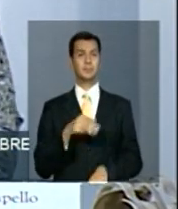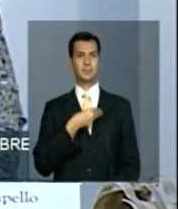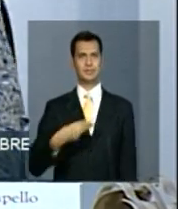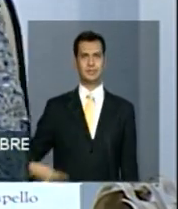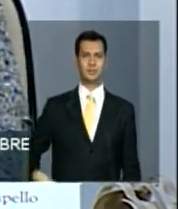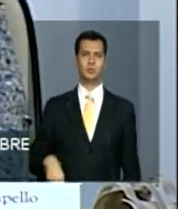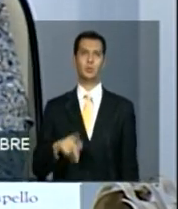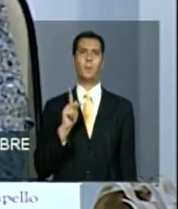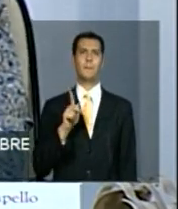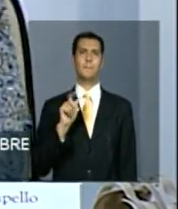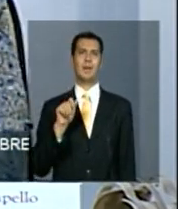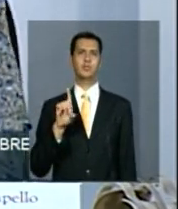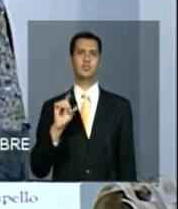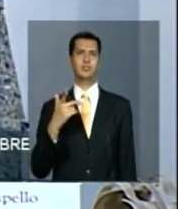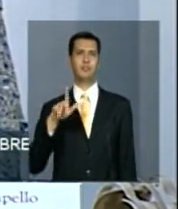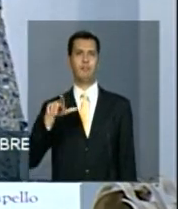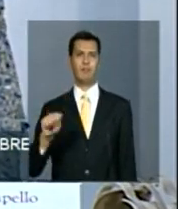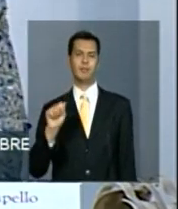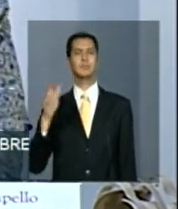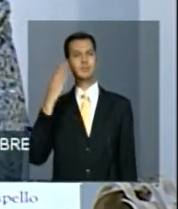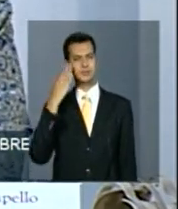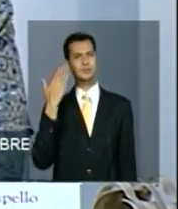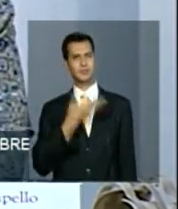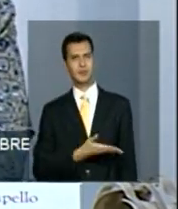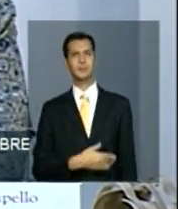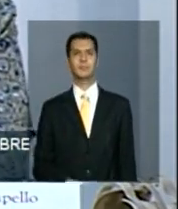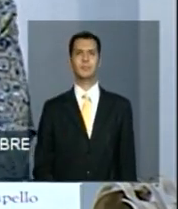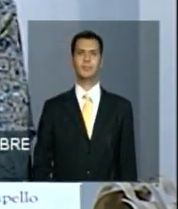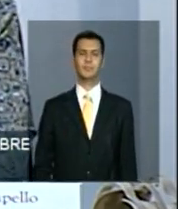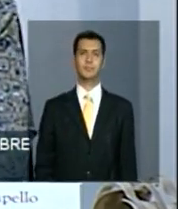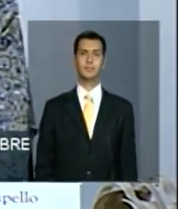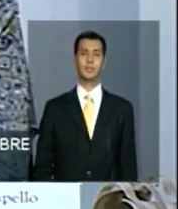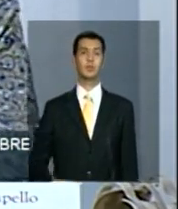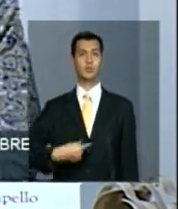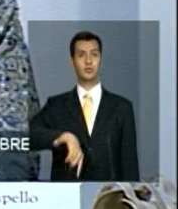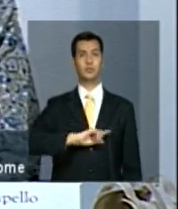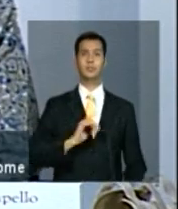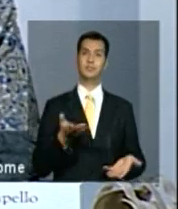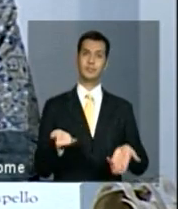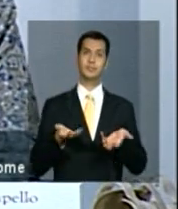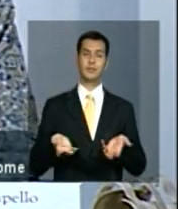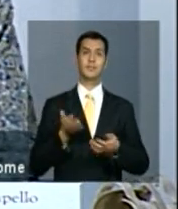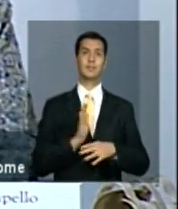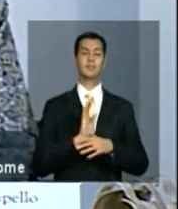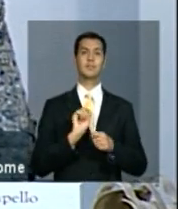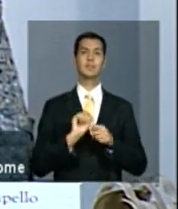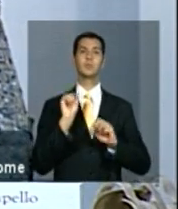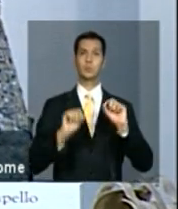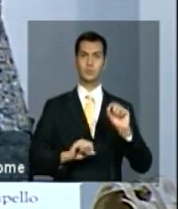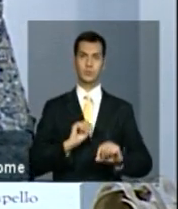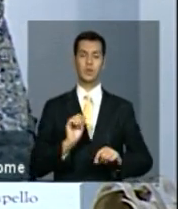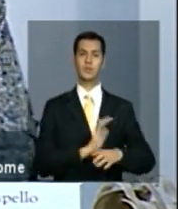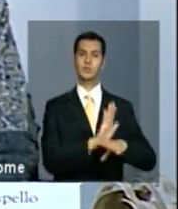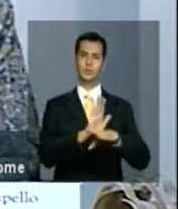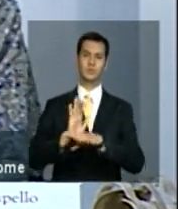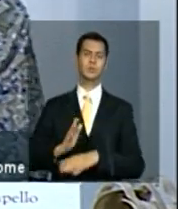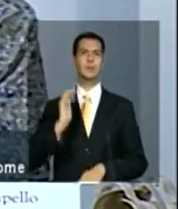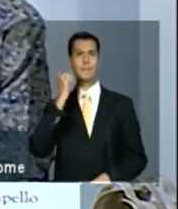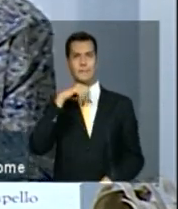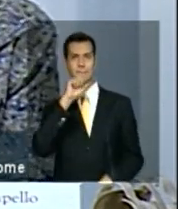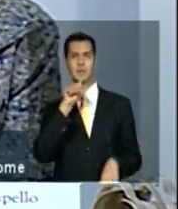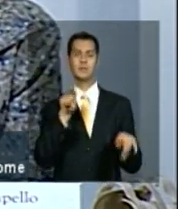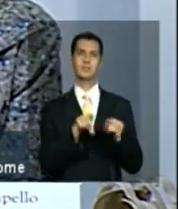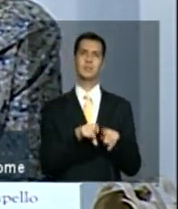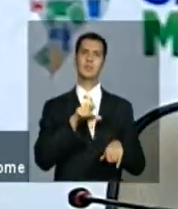é estimular e levar essas Mães gestantes e nutrizes para o atendimento médico nós